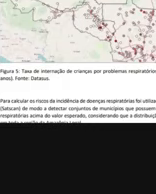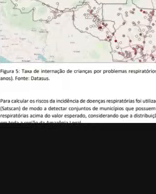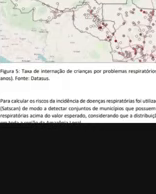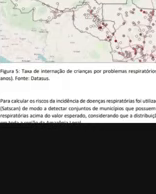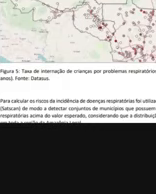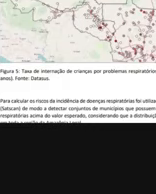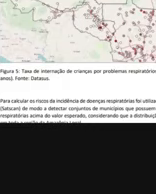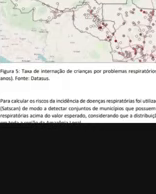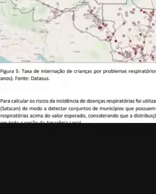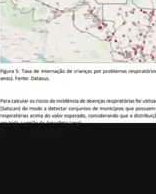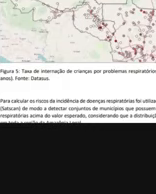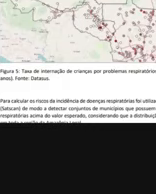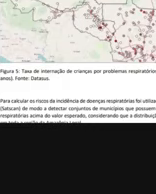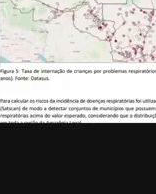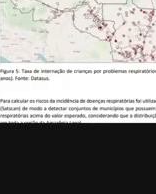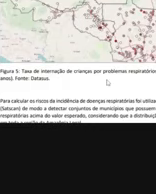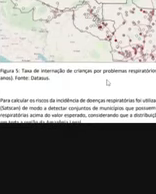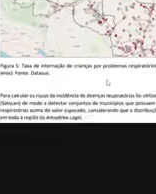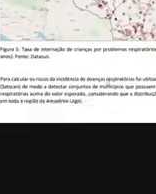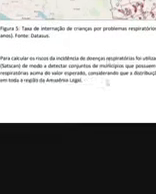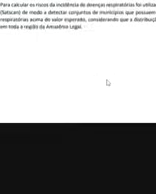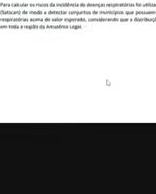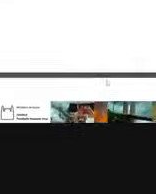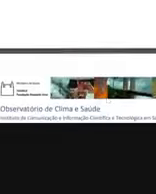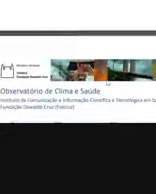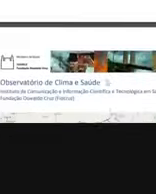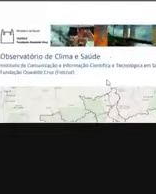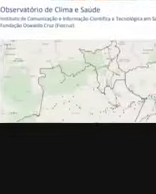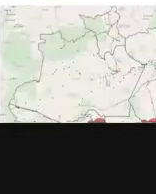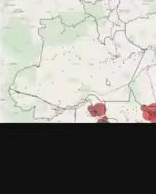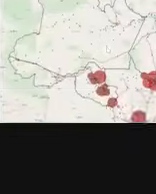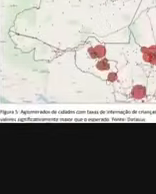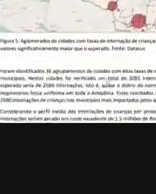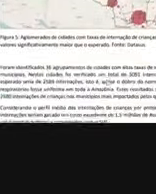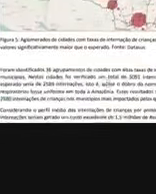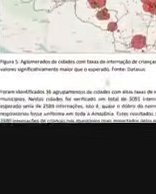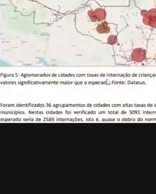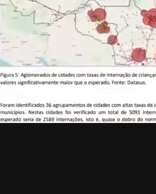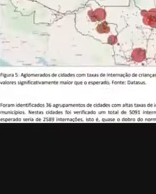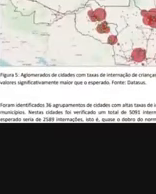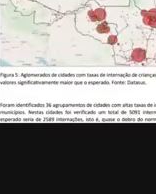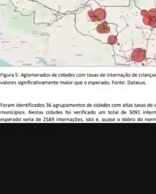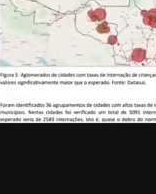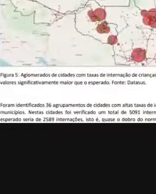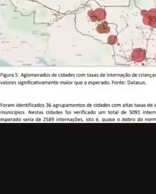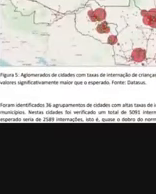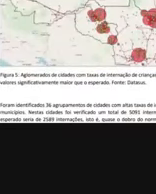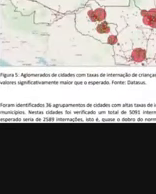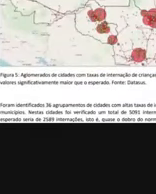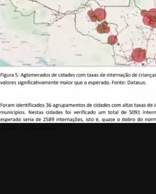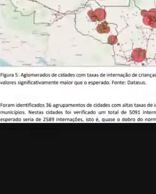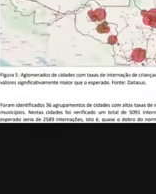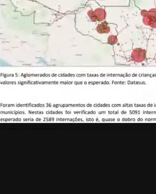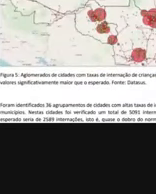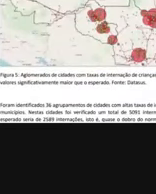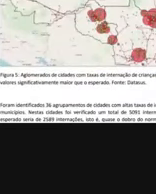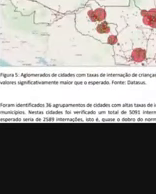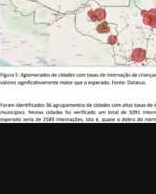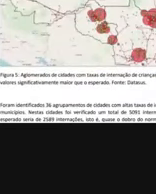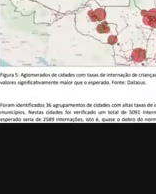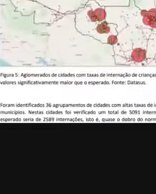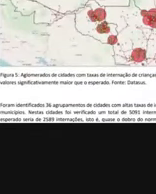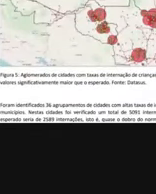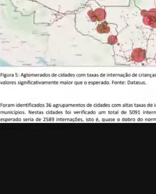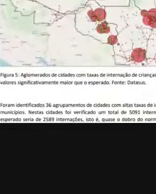problemas respiratórios. E esse estudo mostrou que, principalmente nessas regiões aqui, que são aglomerados